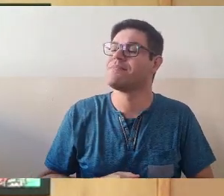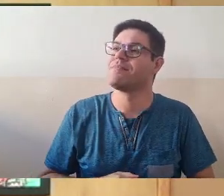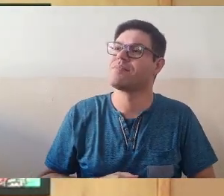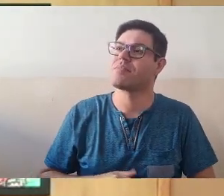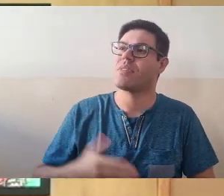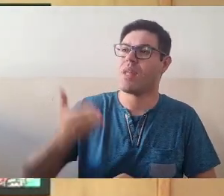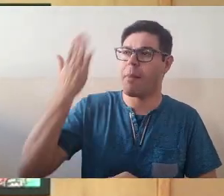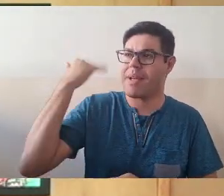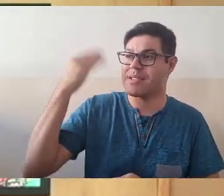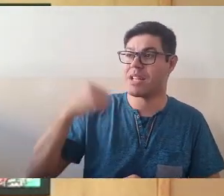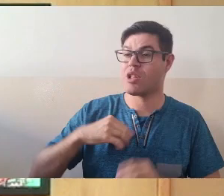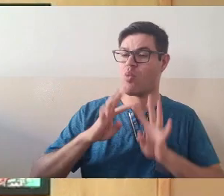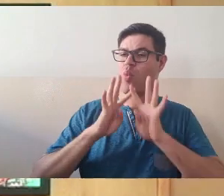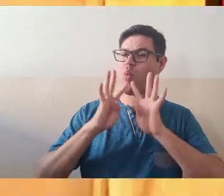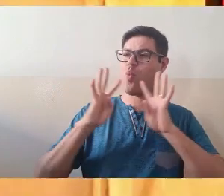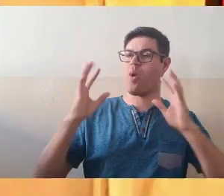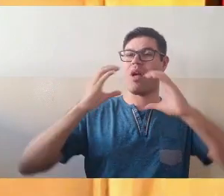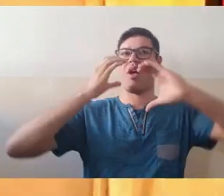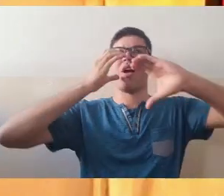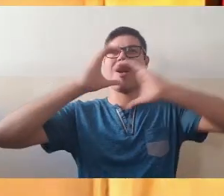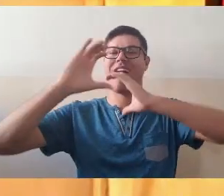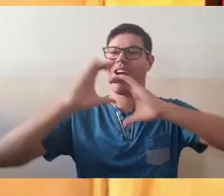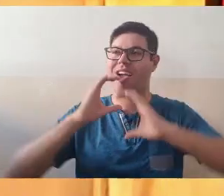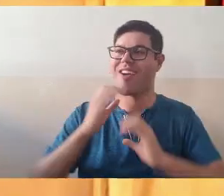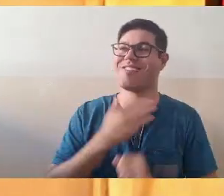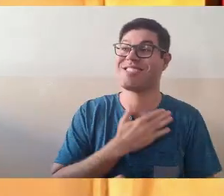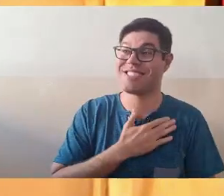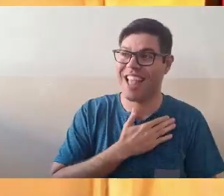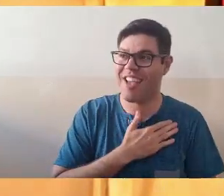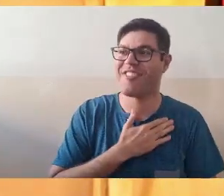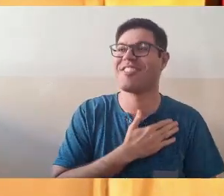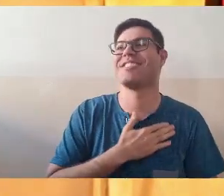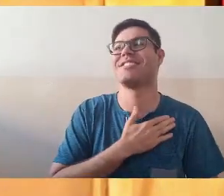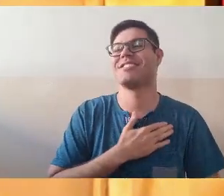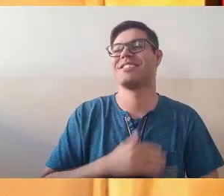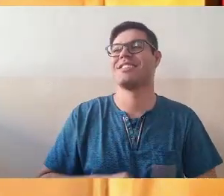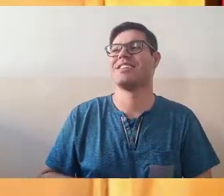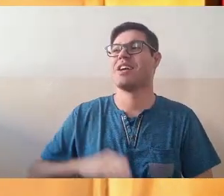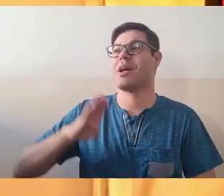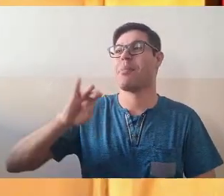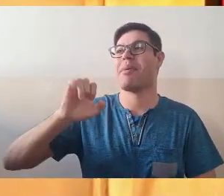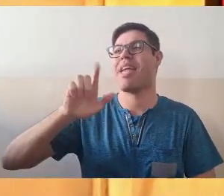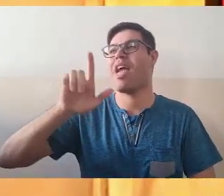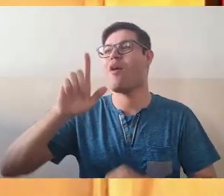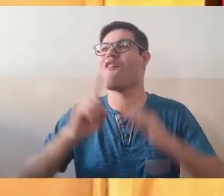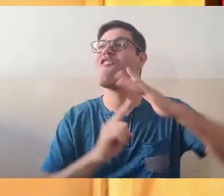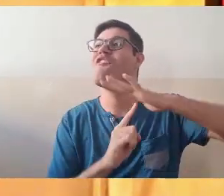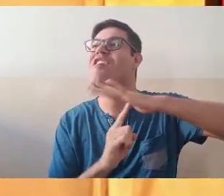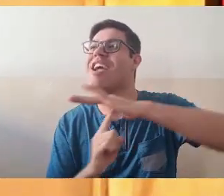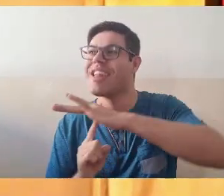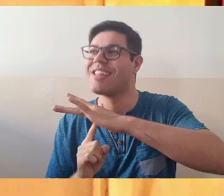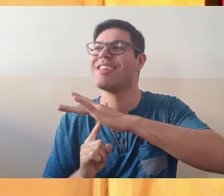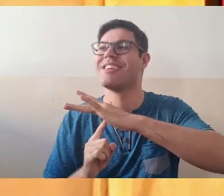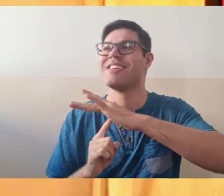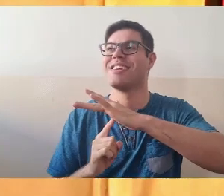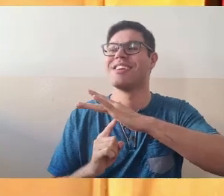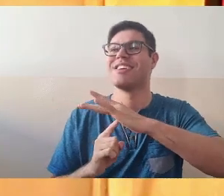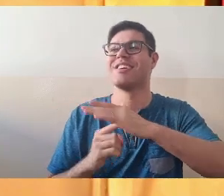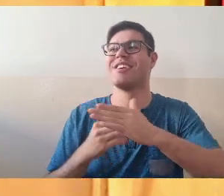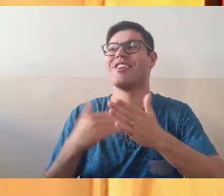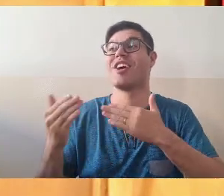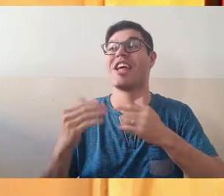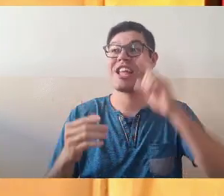a voz da igreja, rapaz. Verdade. O Bié da feira. Cadê eu trazer ele aqui? Então,